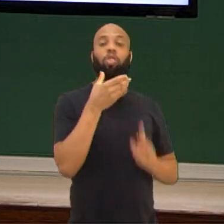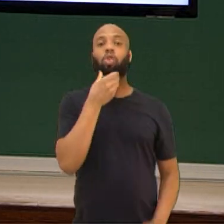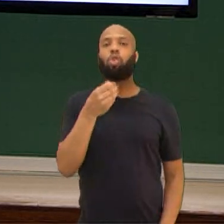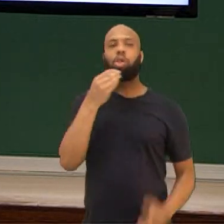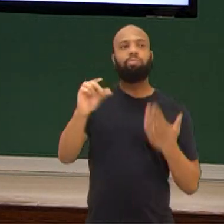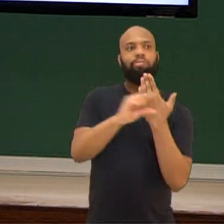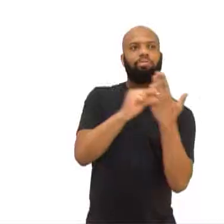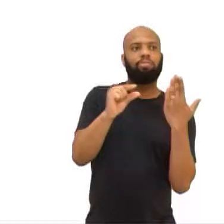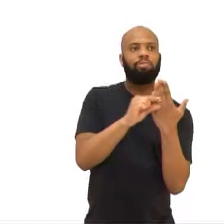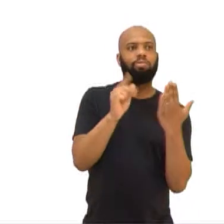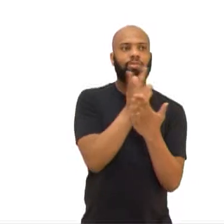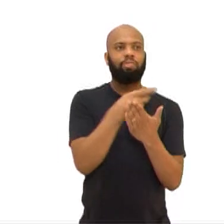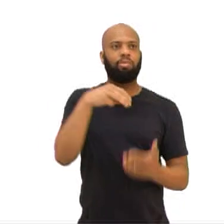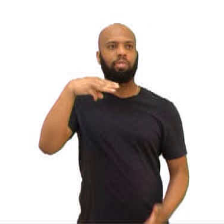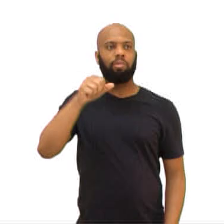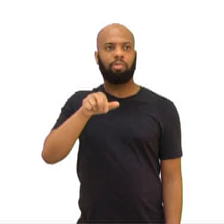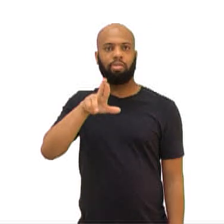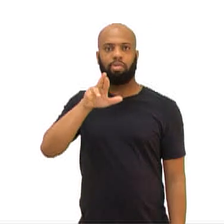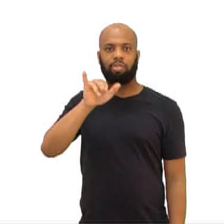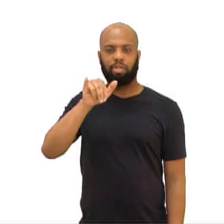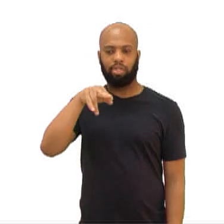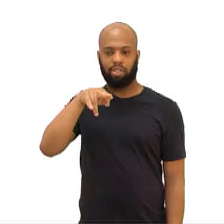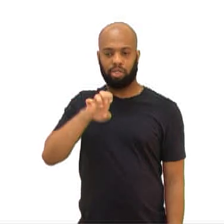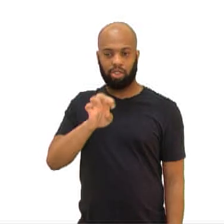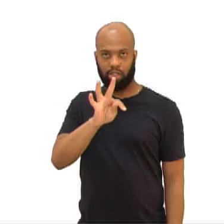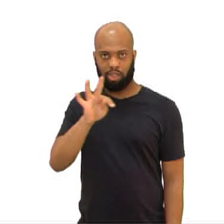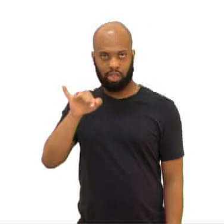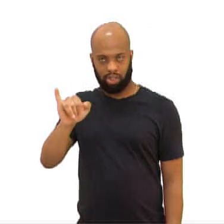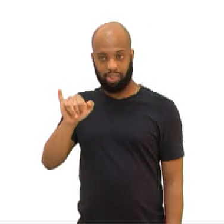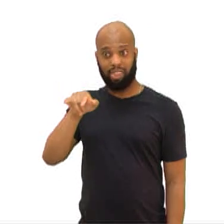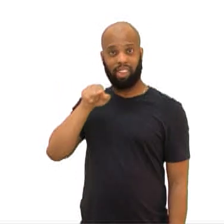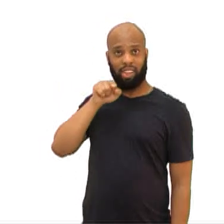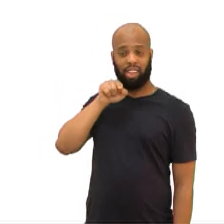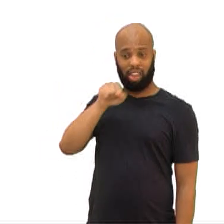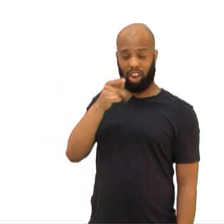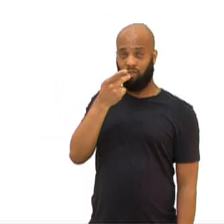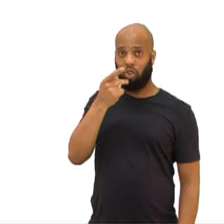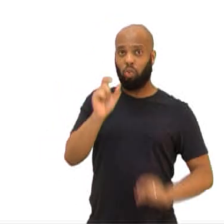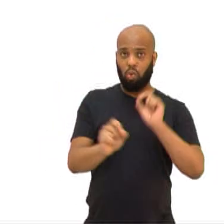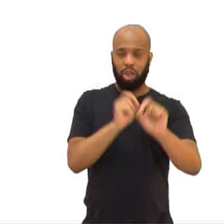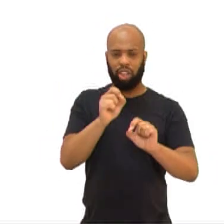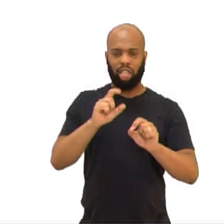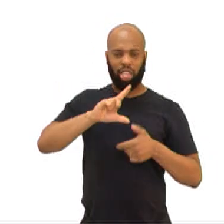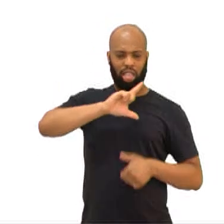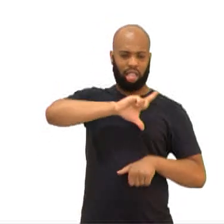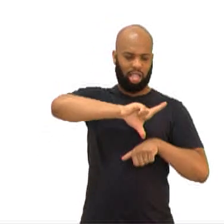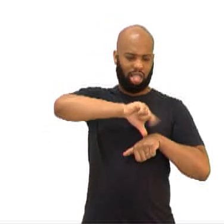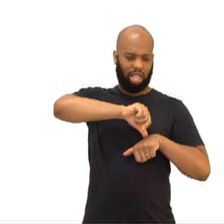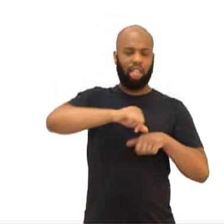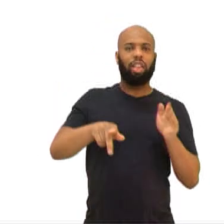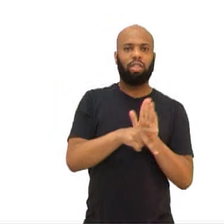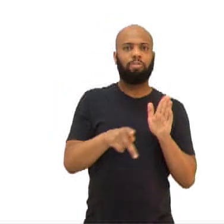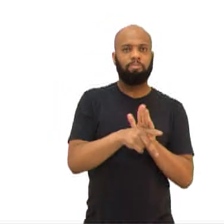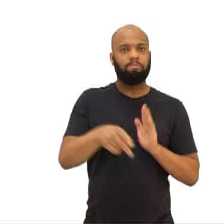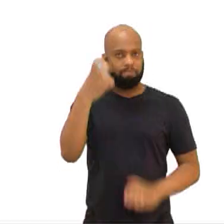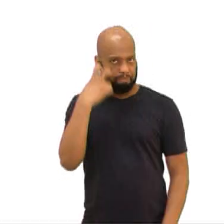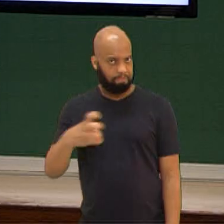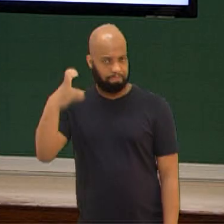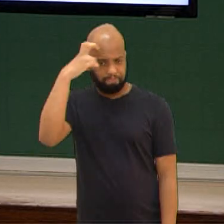frase: "Estamos atrasados 50 anos em cultura, chafurnados ainda em pleno